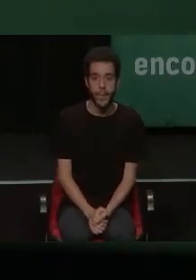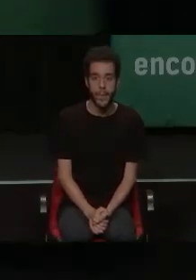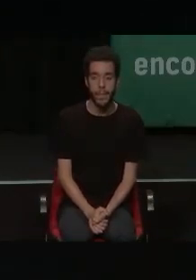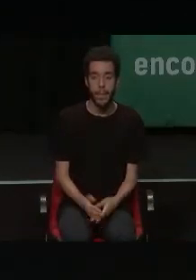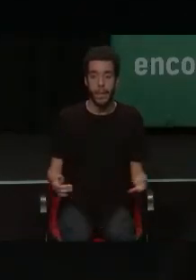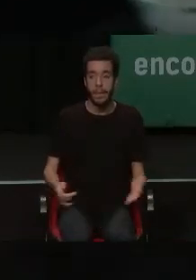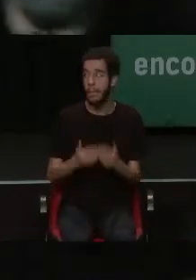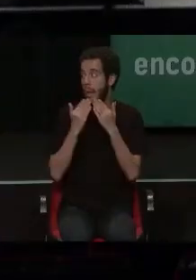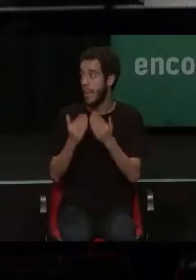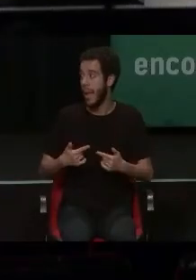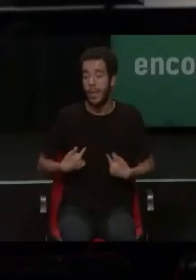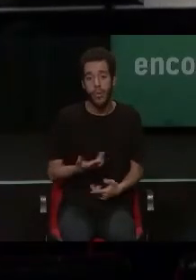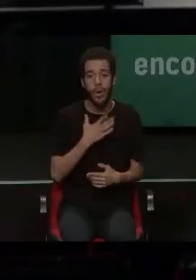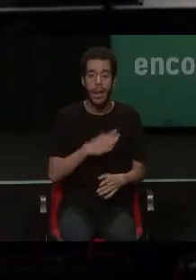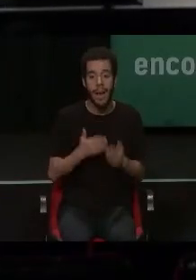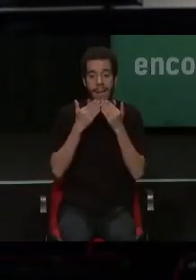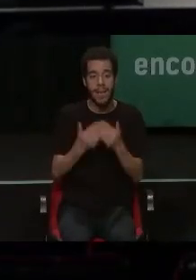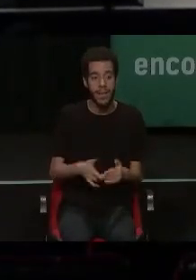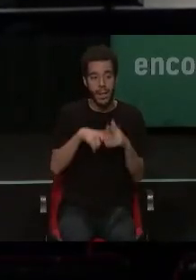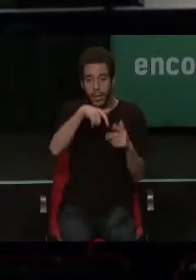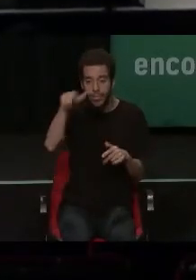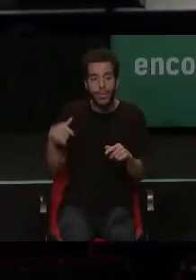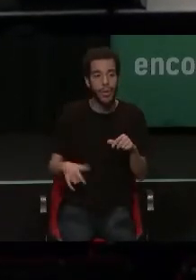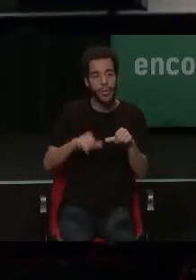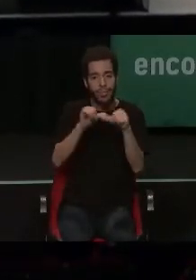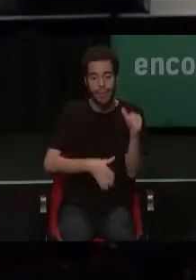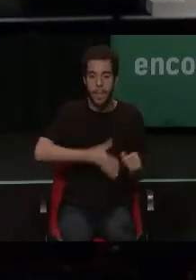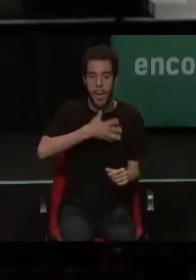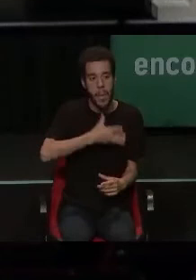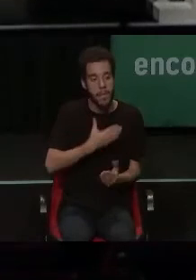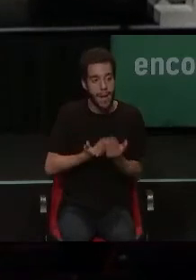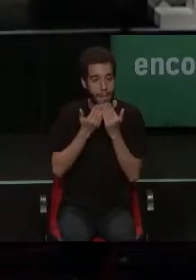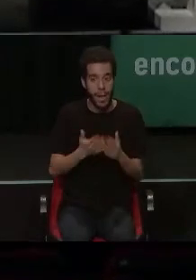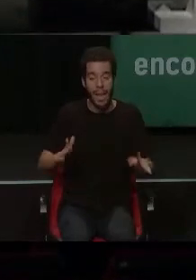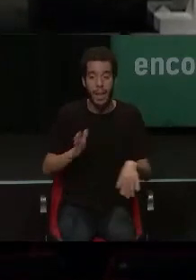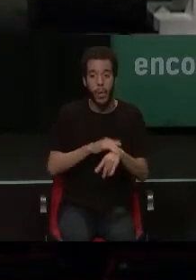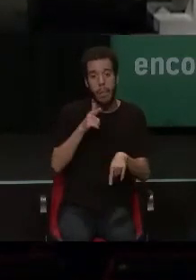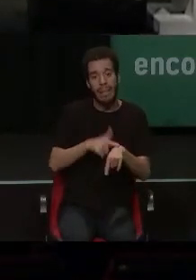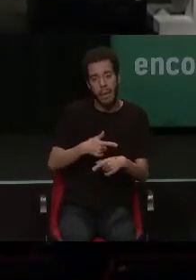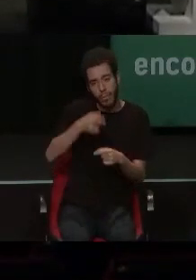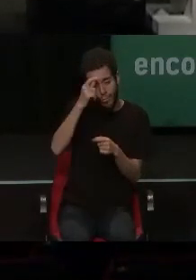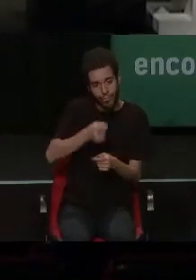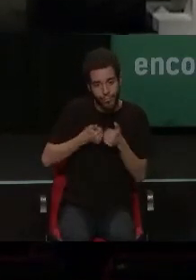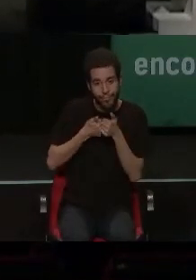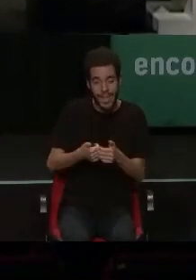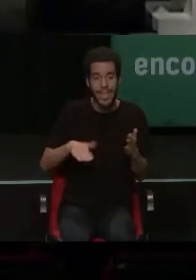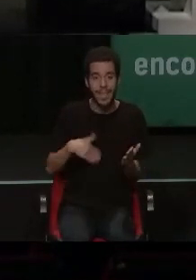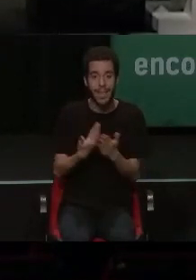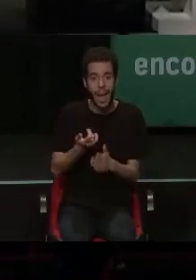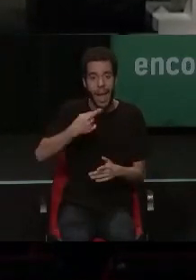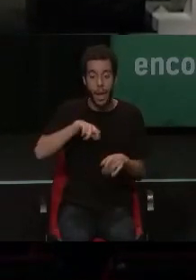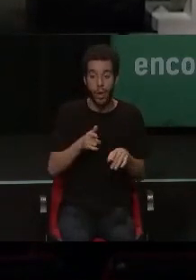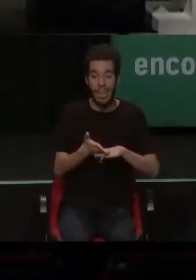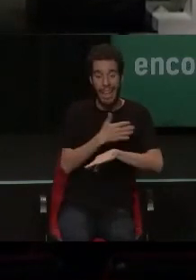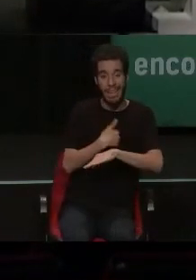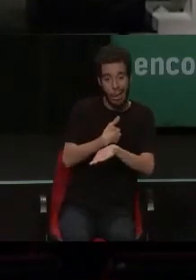Obrigada. Eu queria agradecer a todos os oradores pelas excelentes comunicações e também por terem cumprido o tempo, e isso permitiu-nos recuperar, já estávamos